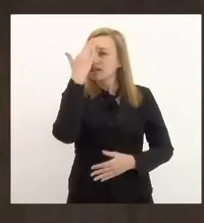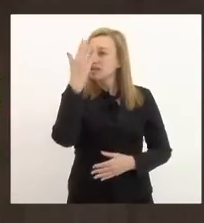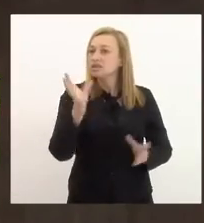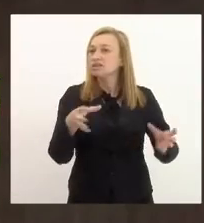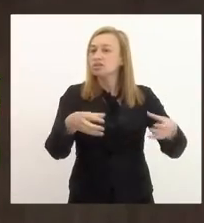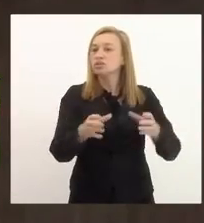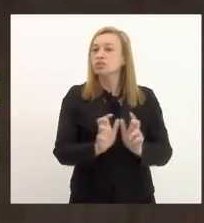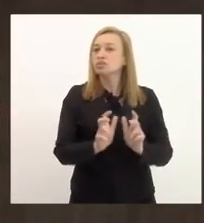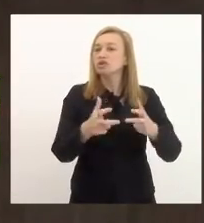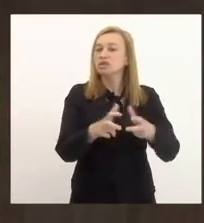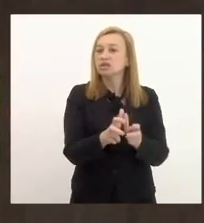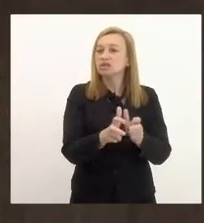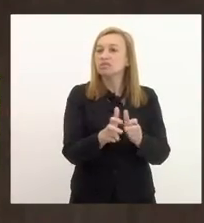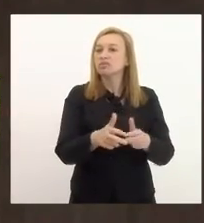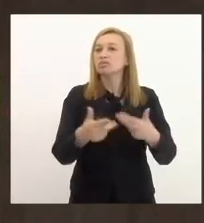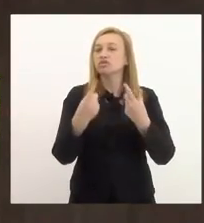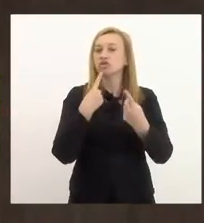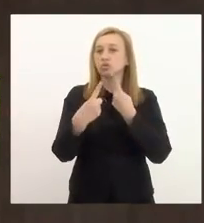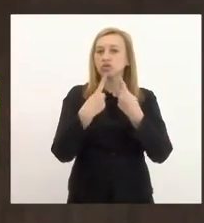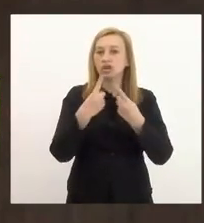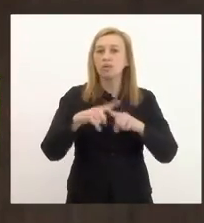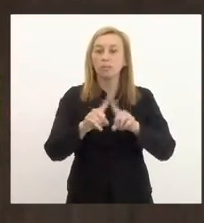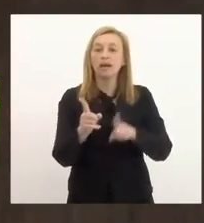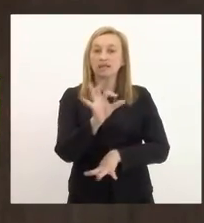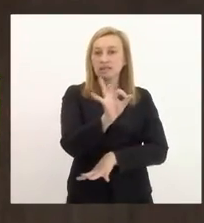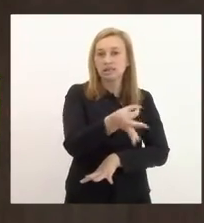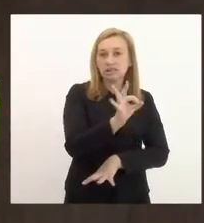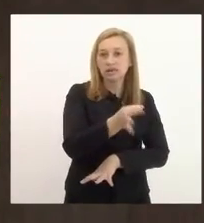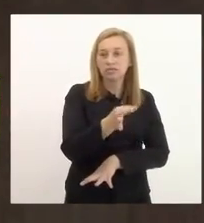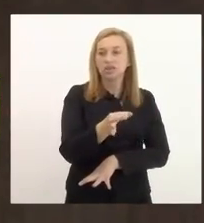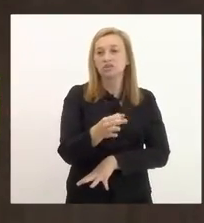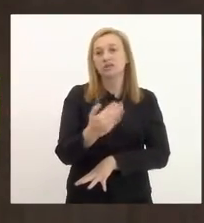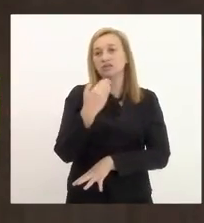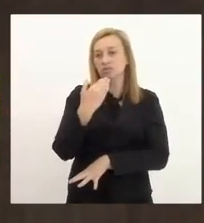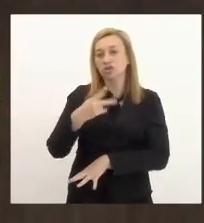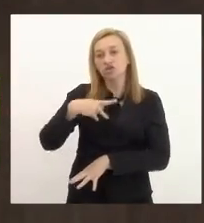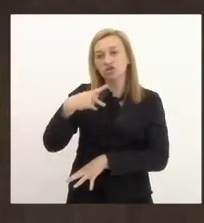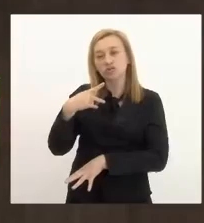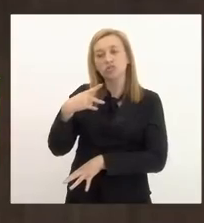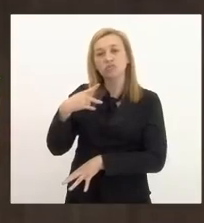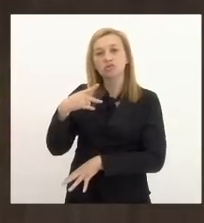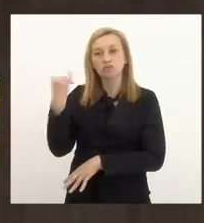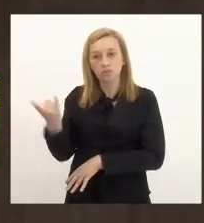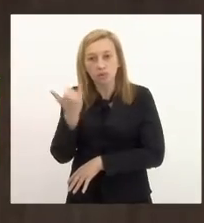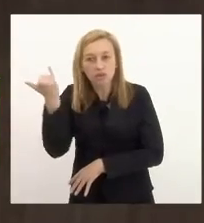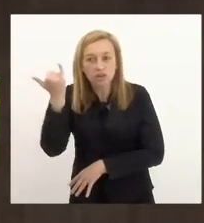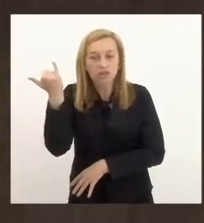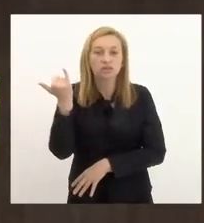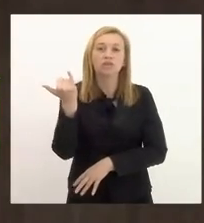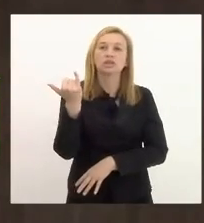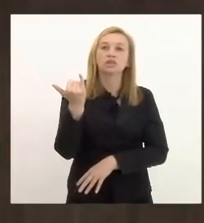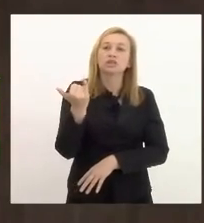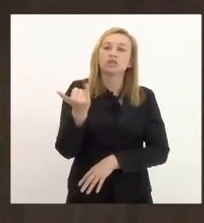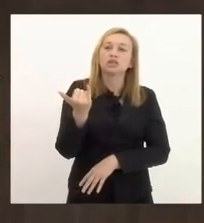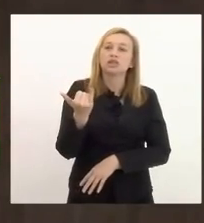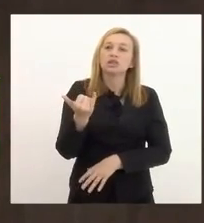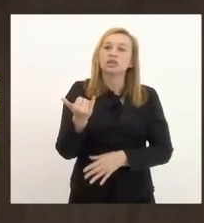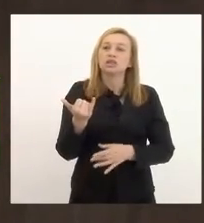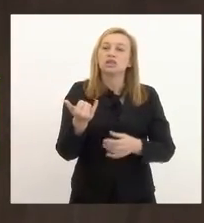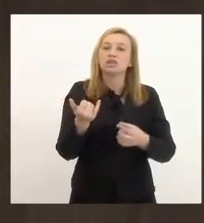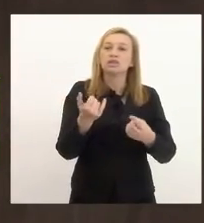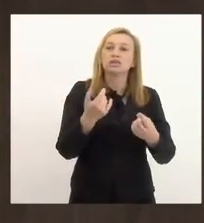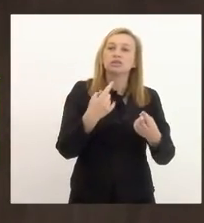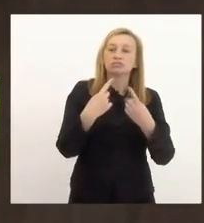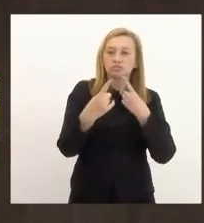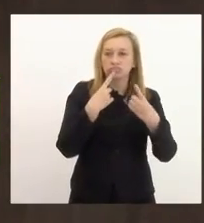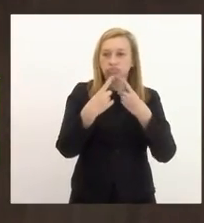de promover o debate mas obviamente faz uma ressalva importante que de maneira açodada esse debate está sendo